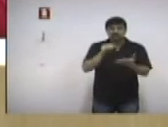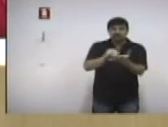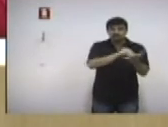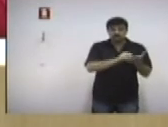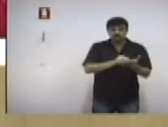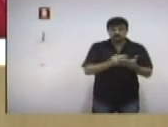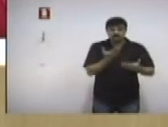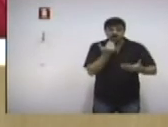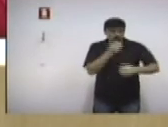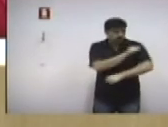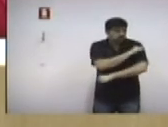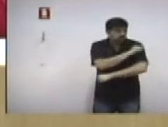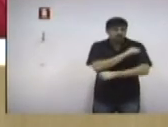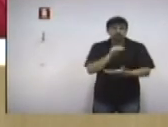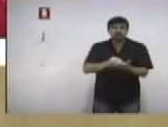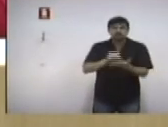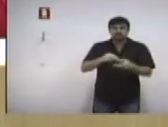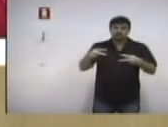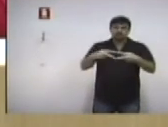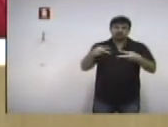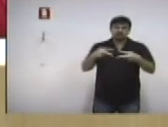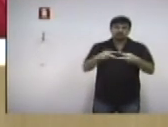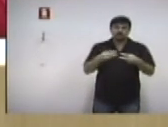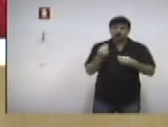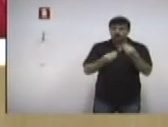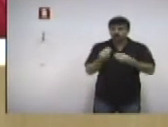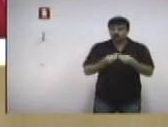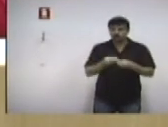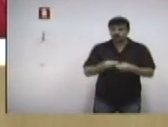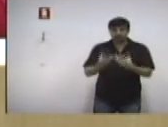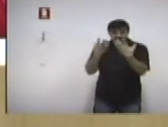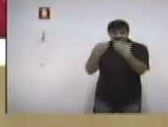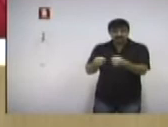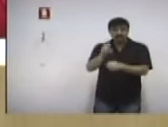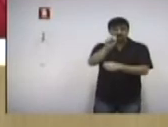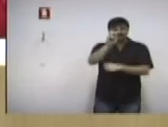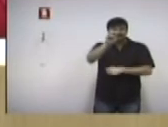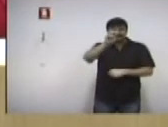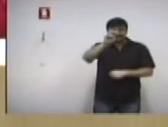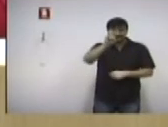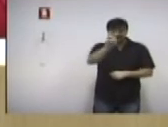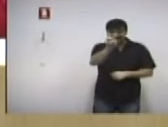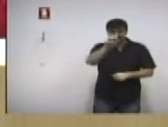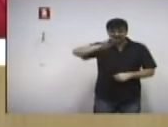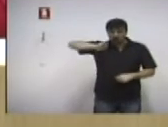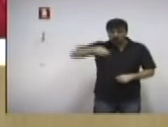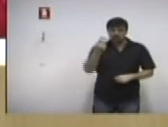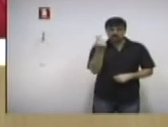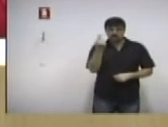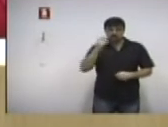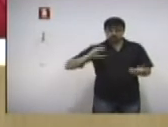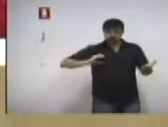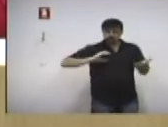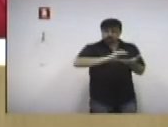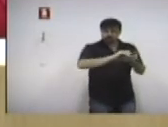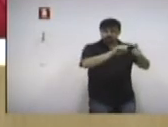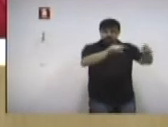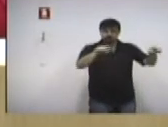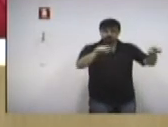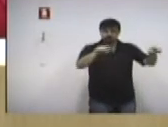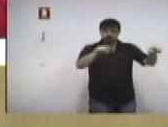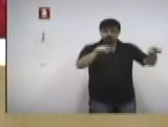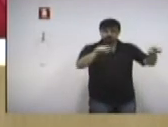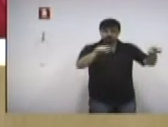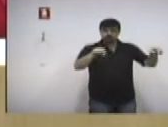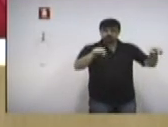falta merenda Como que eu posso aprovar 85 milhões no orçamento e as emendas que foram feitas